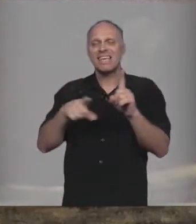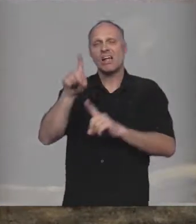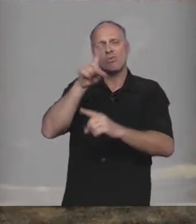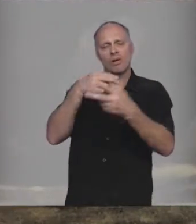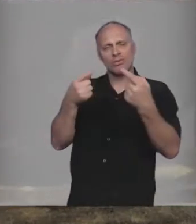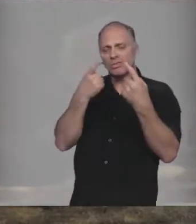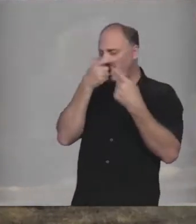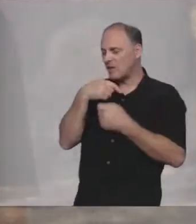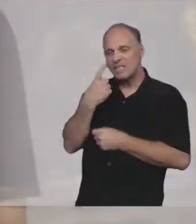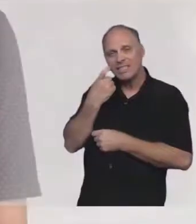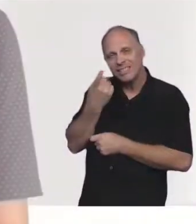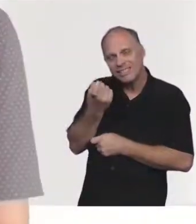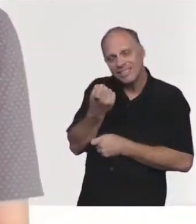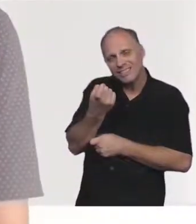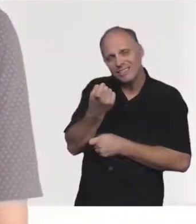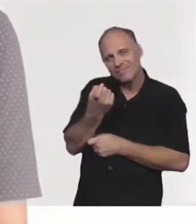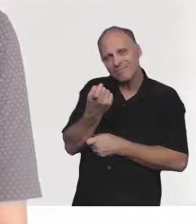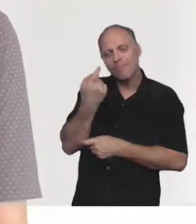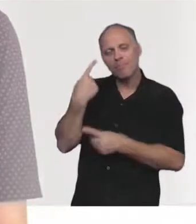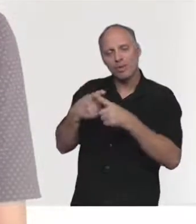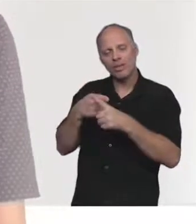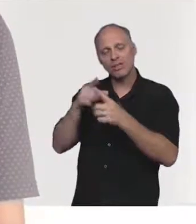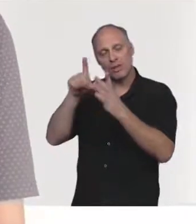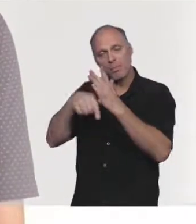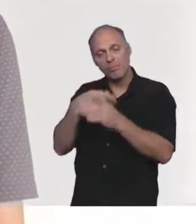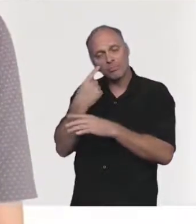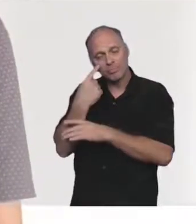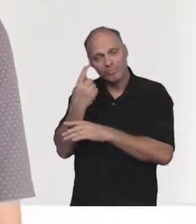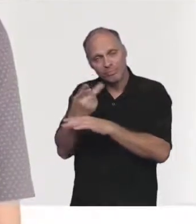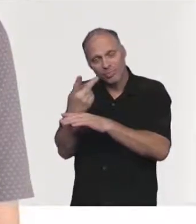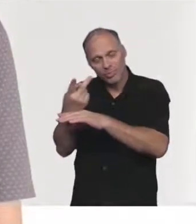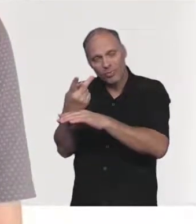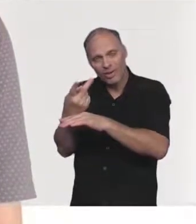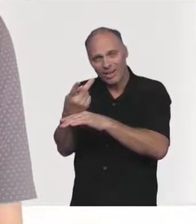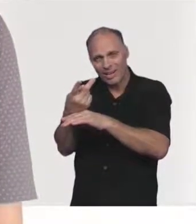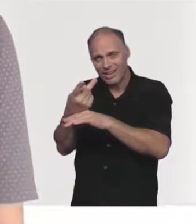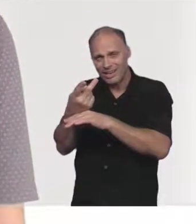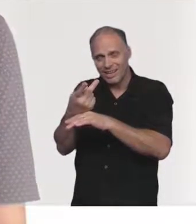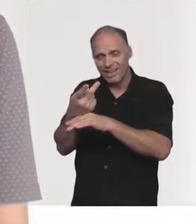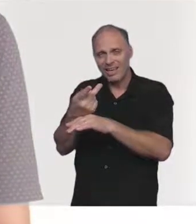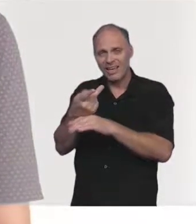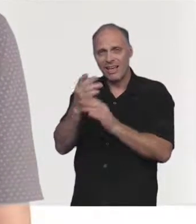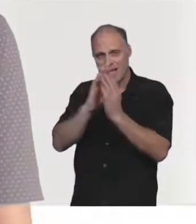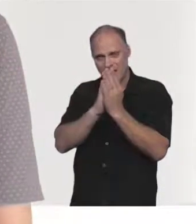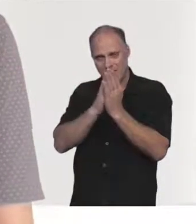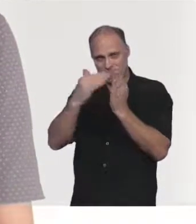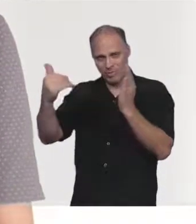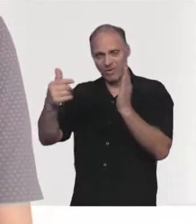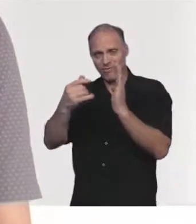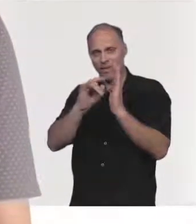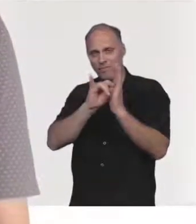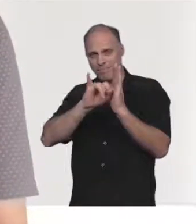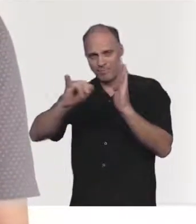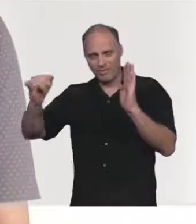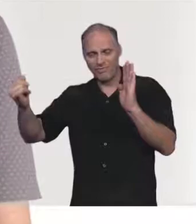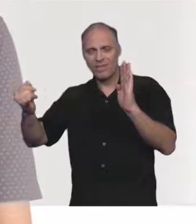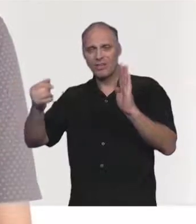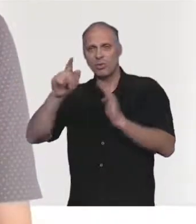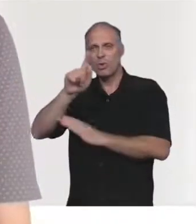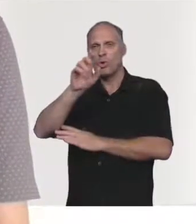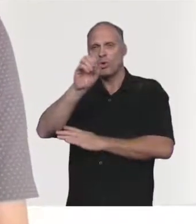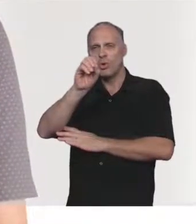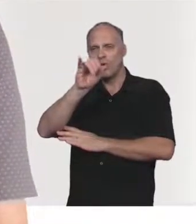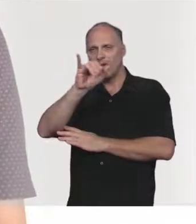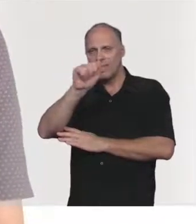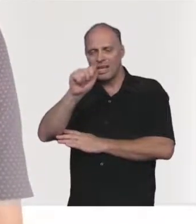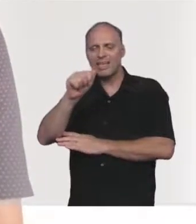tem algo que eu achei interessante, porque eu fui atrás de uma biografia do Goya e tem uma carta